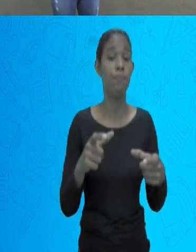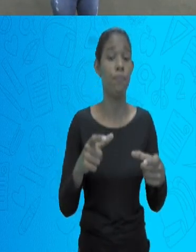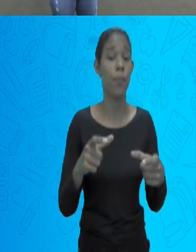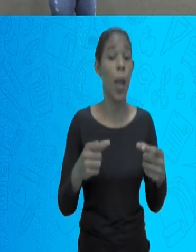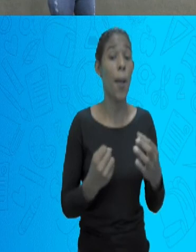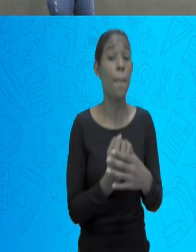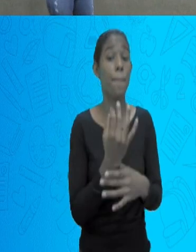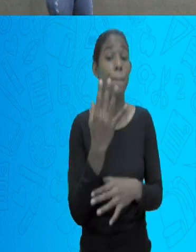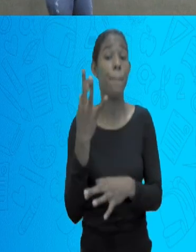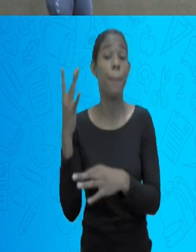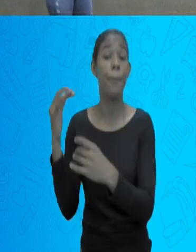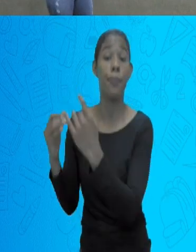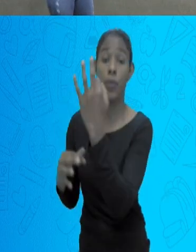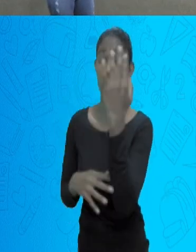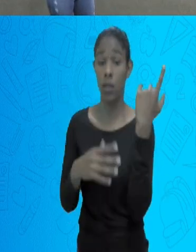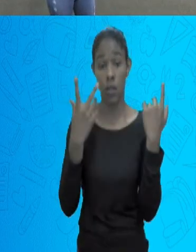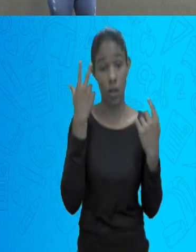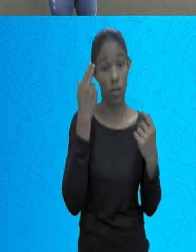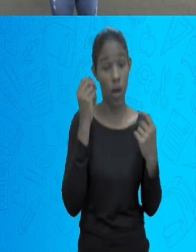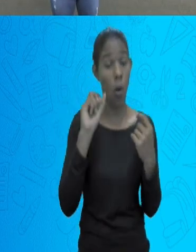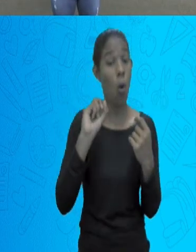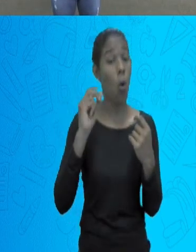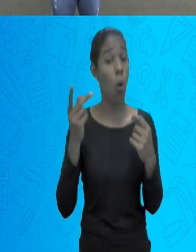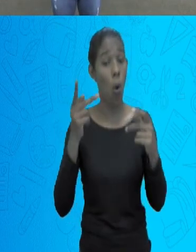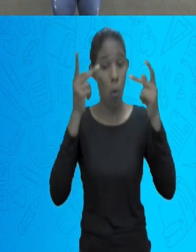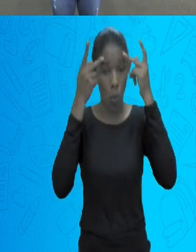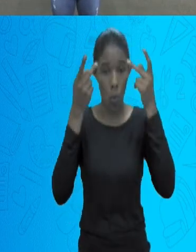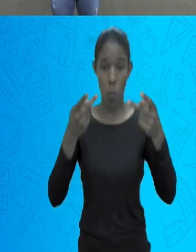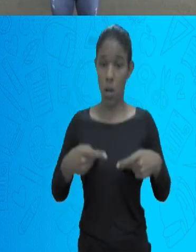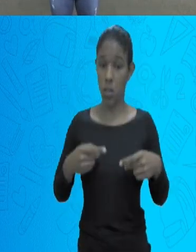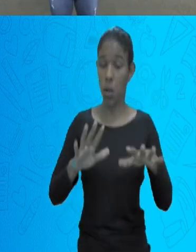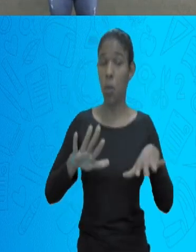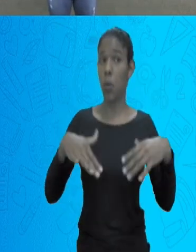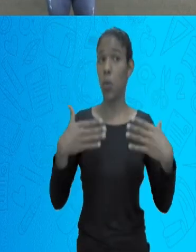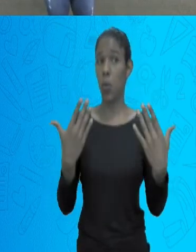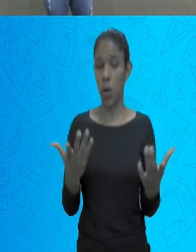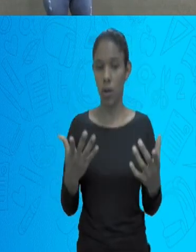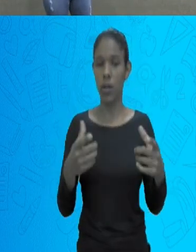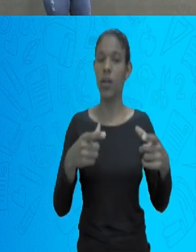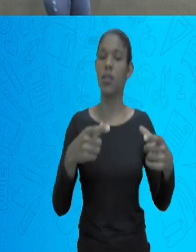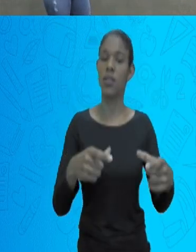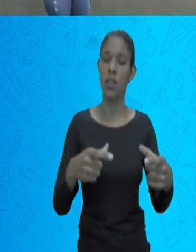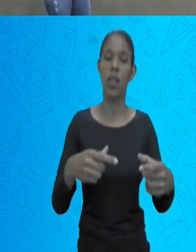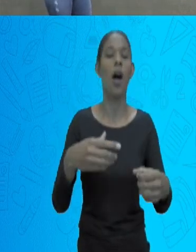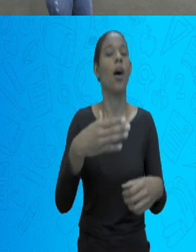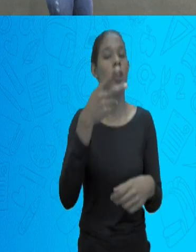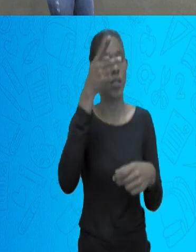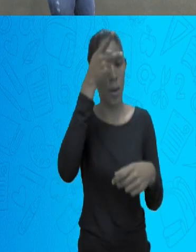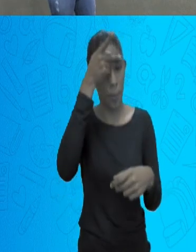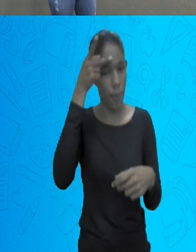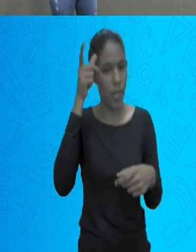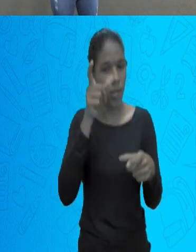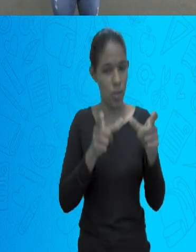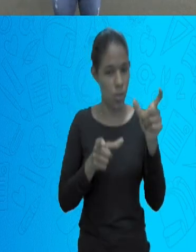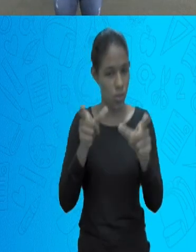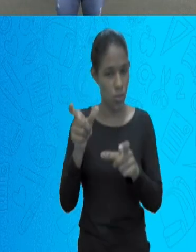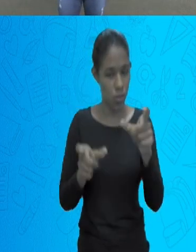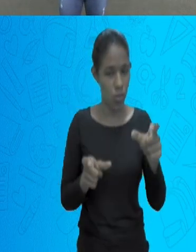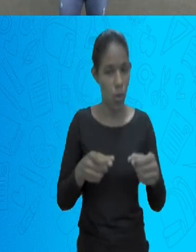paisagem humanizada? Humanizada, uma cidade construída pelo homem. E agora, olha só,